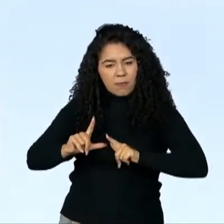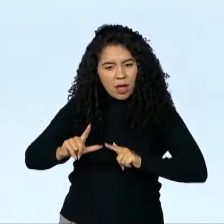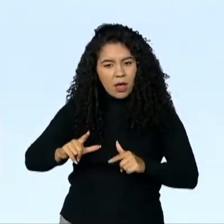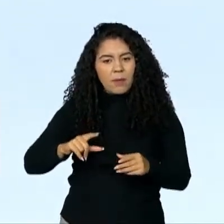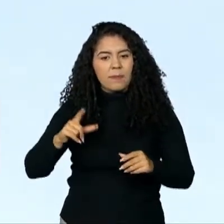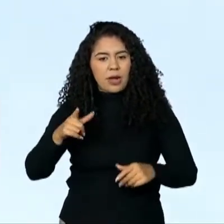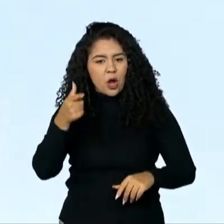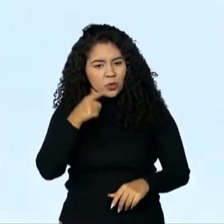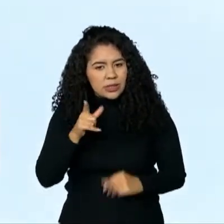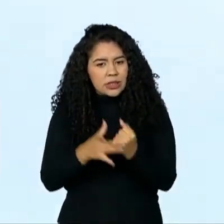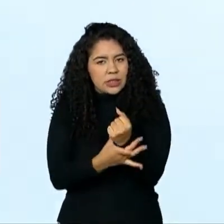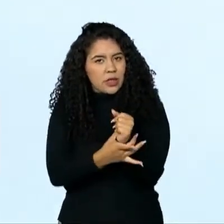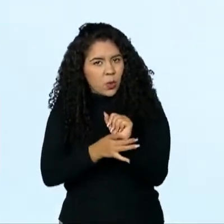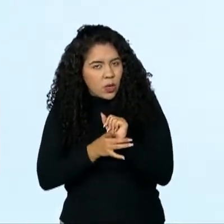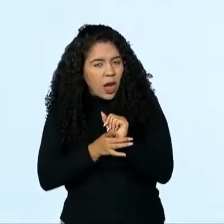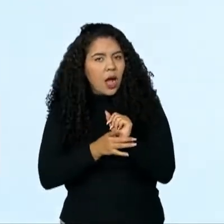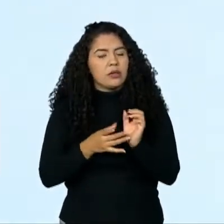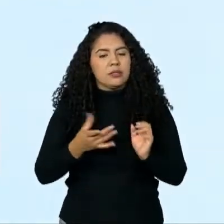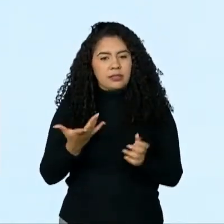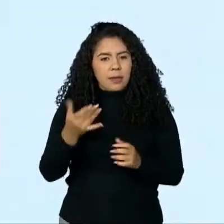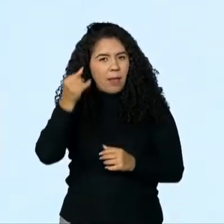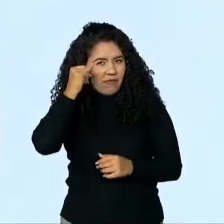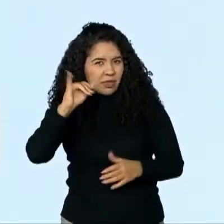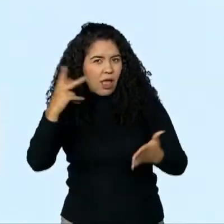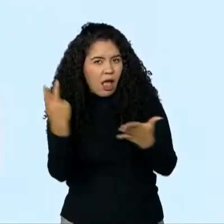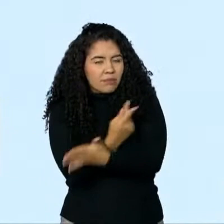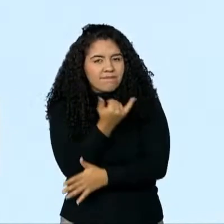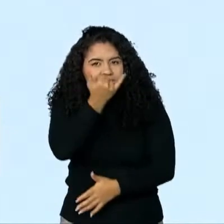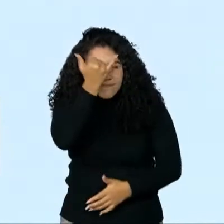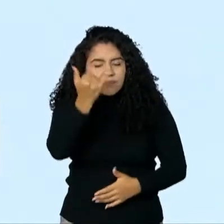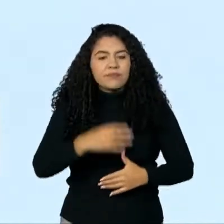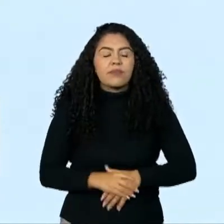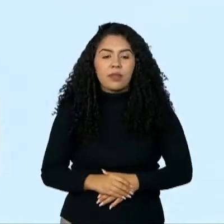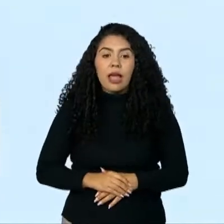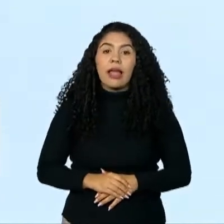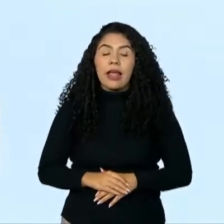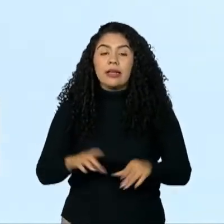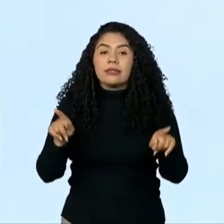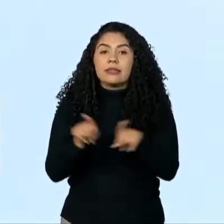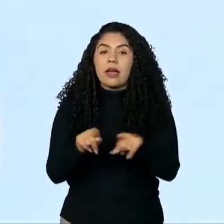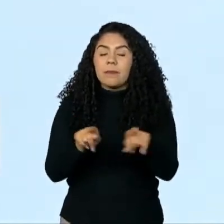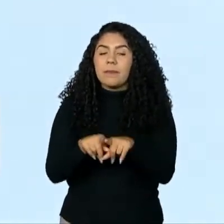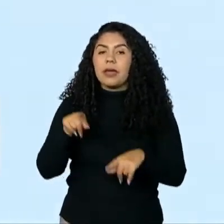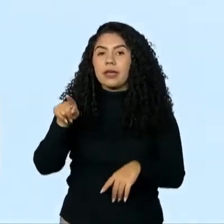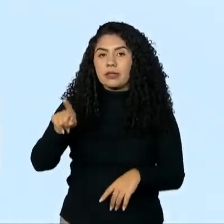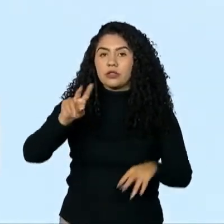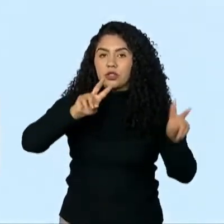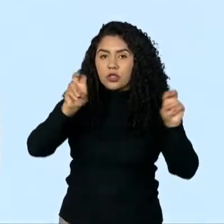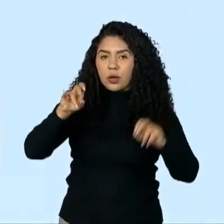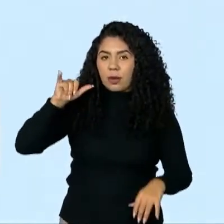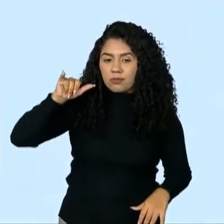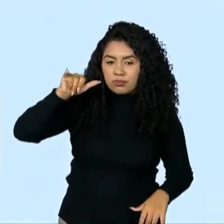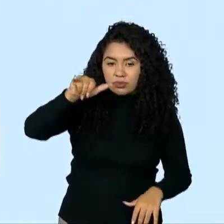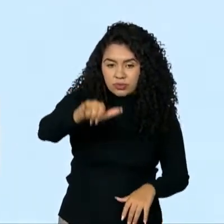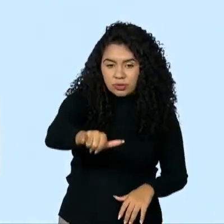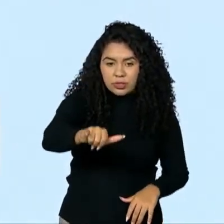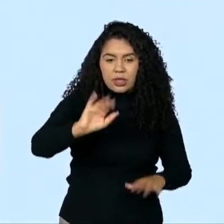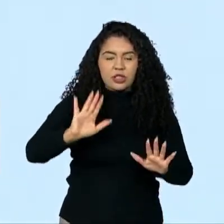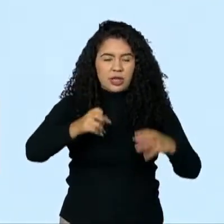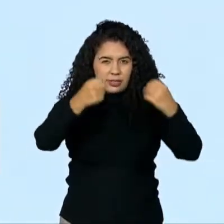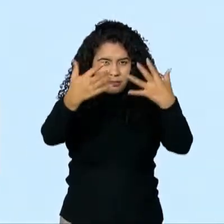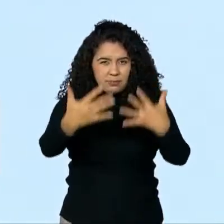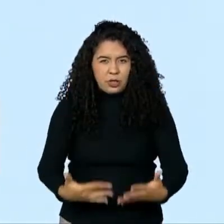ter segurança na apresentação. A Esquadrilha Fumaça, como já foi falado na matéria do início